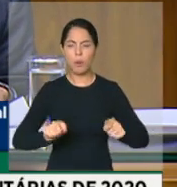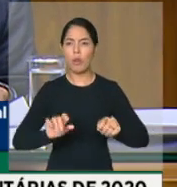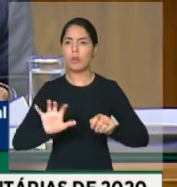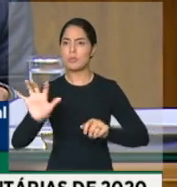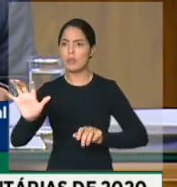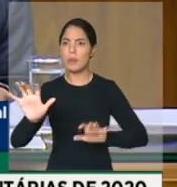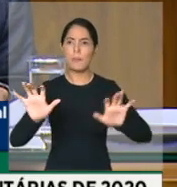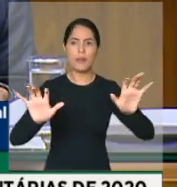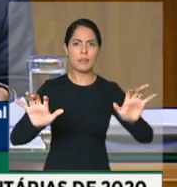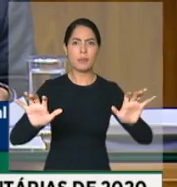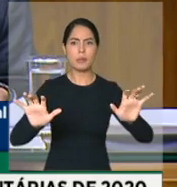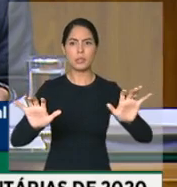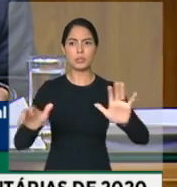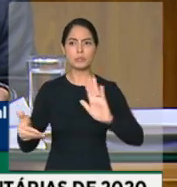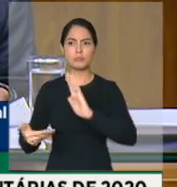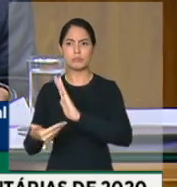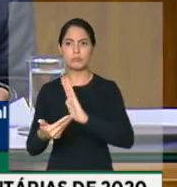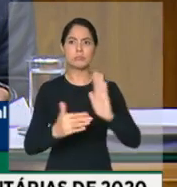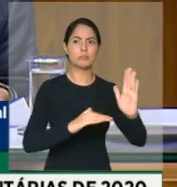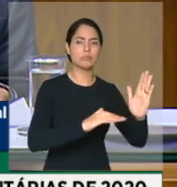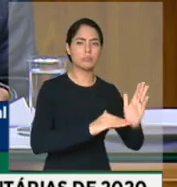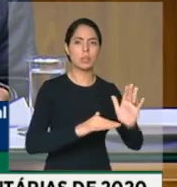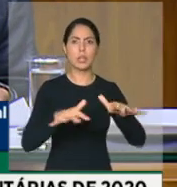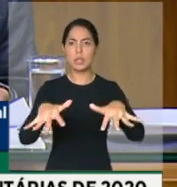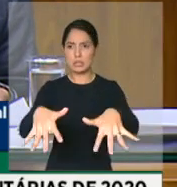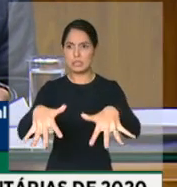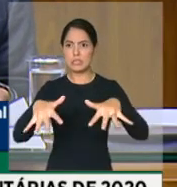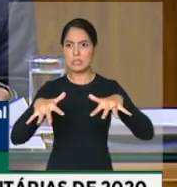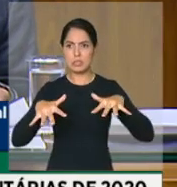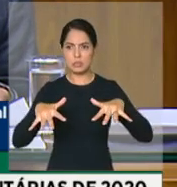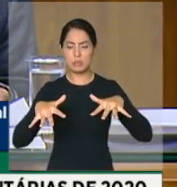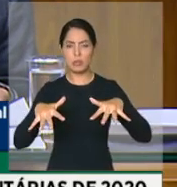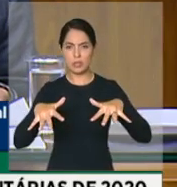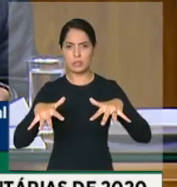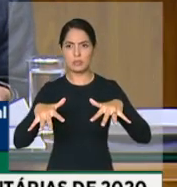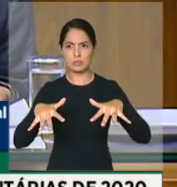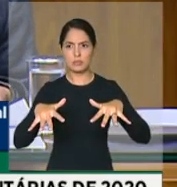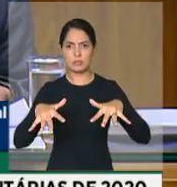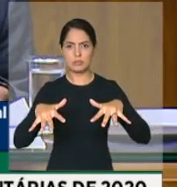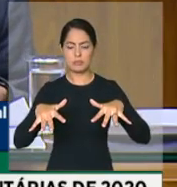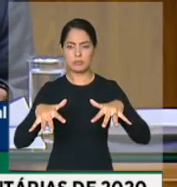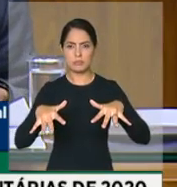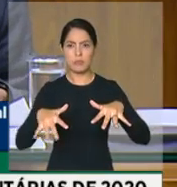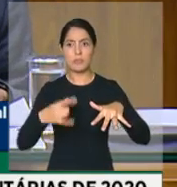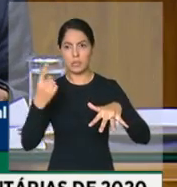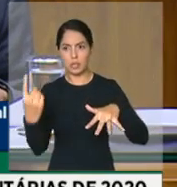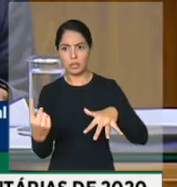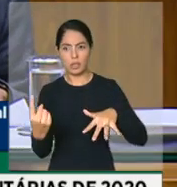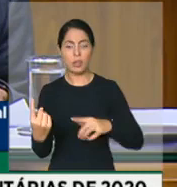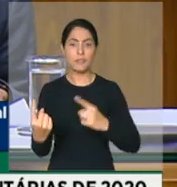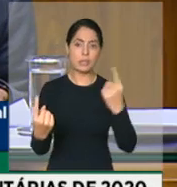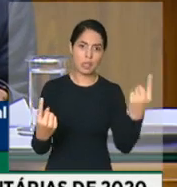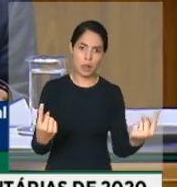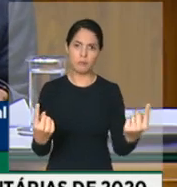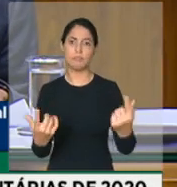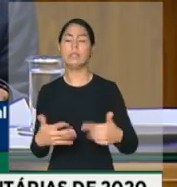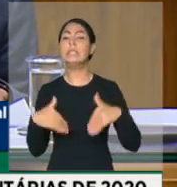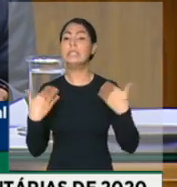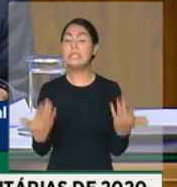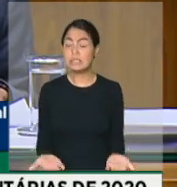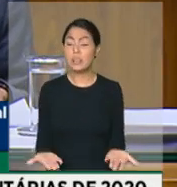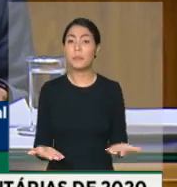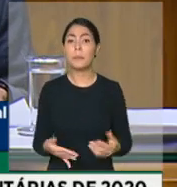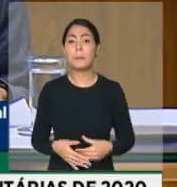separadamente nas duas casas, em sessões unicamerais subsequentes. Desta forma,